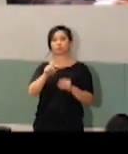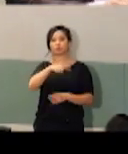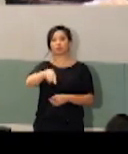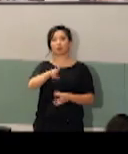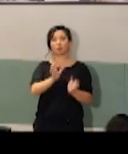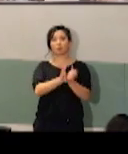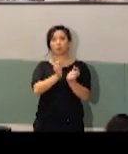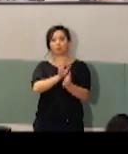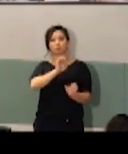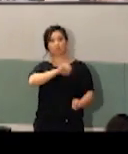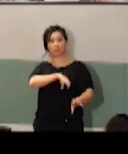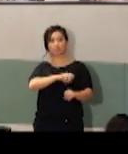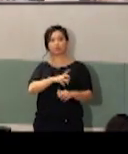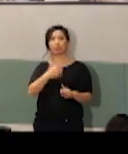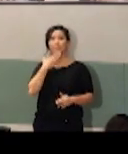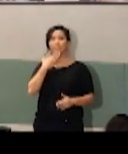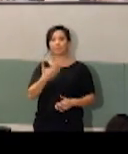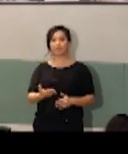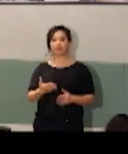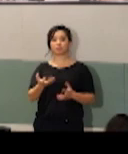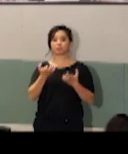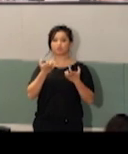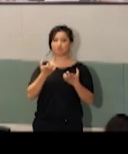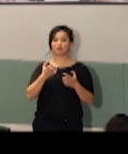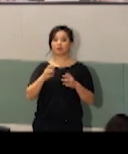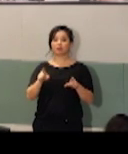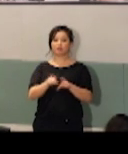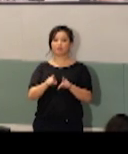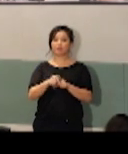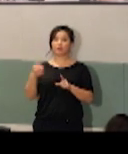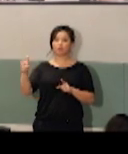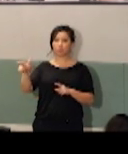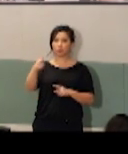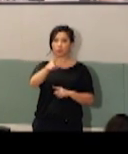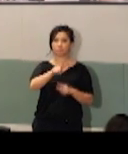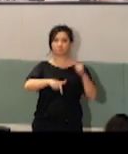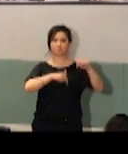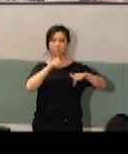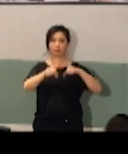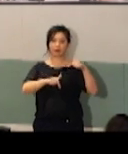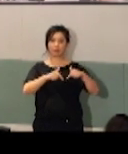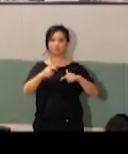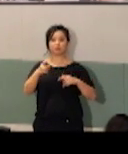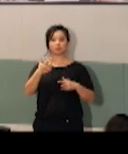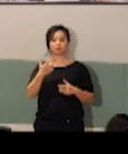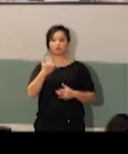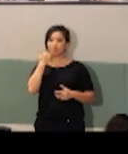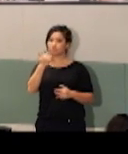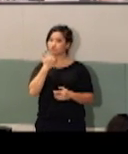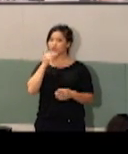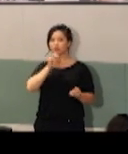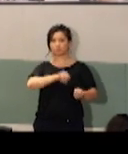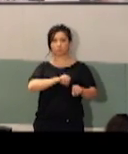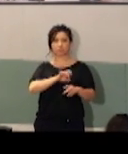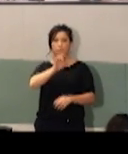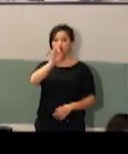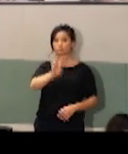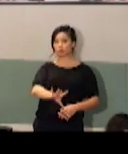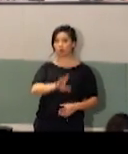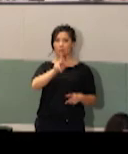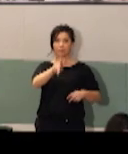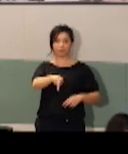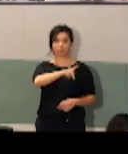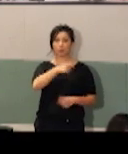dos demais trabalhadores no ensino. Não se faz educação exclusivamente com professores, precisa dos